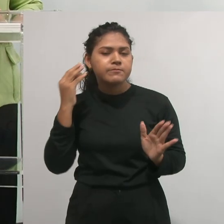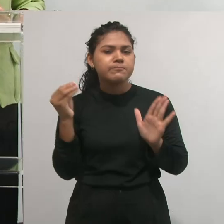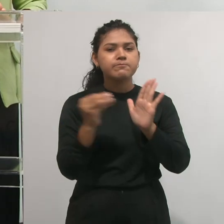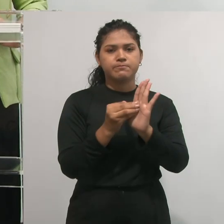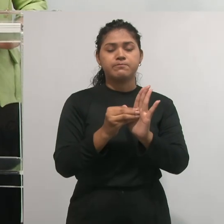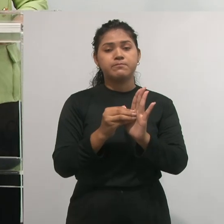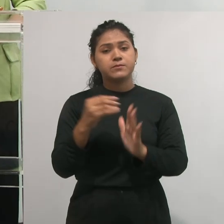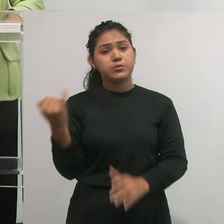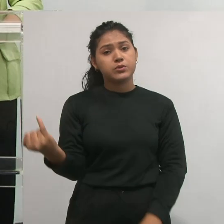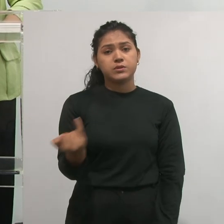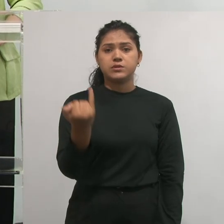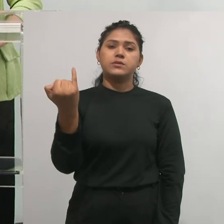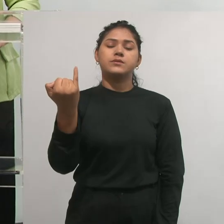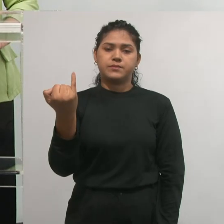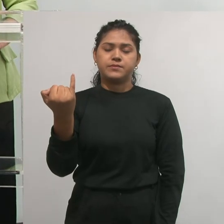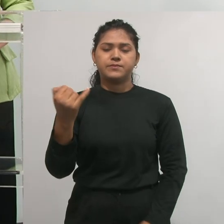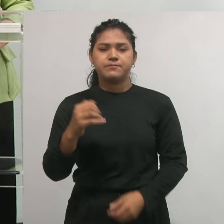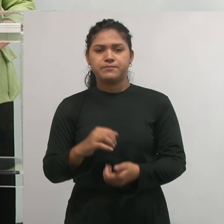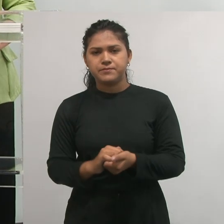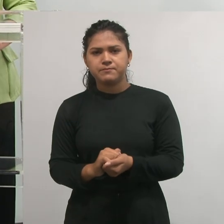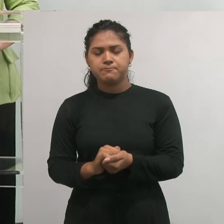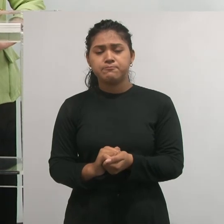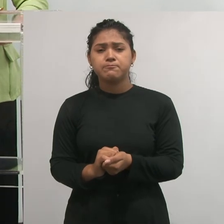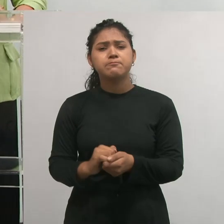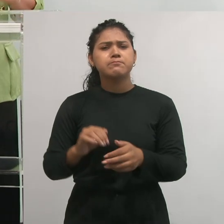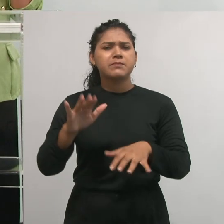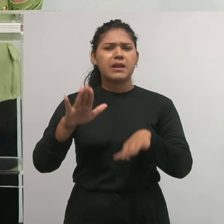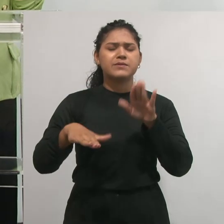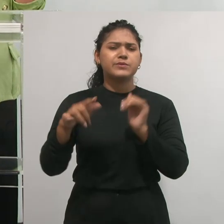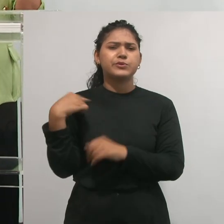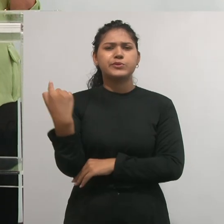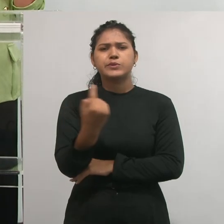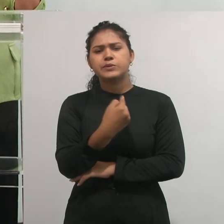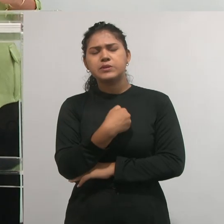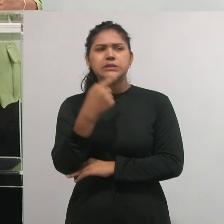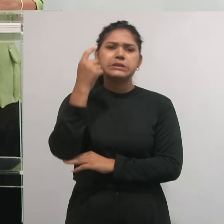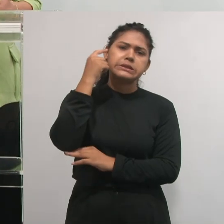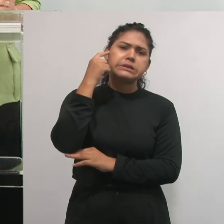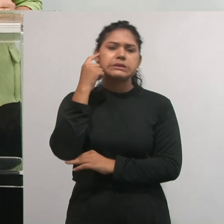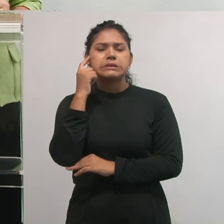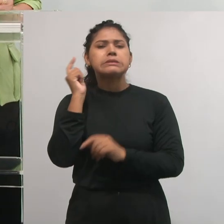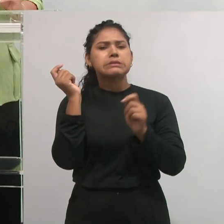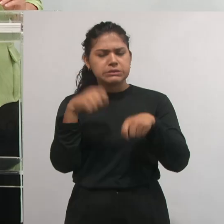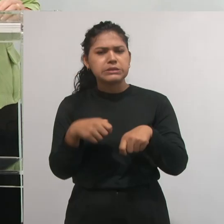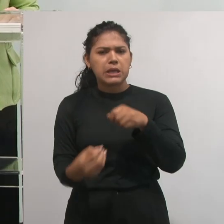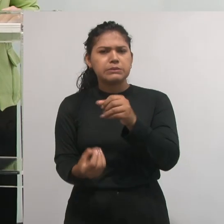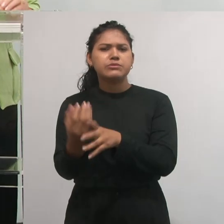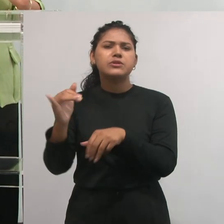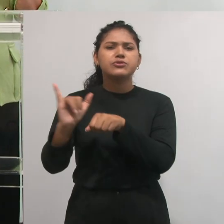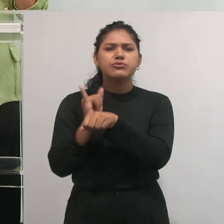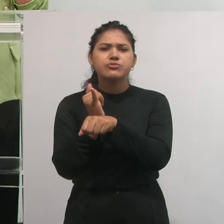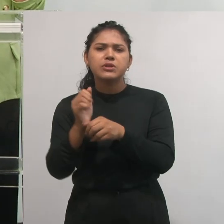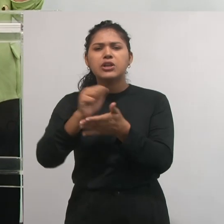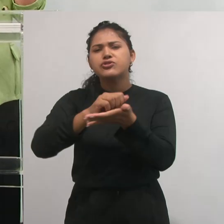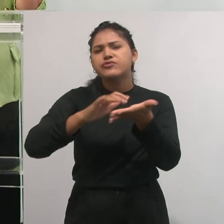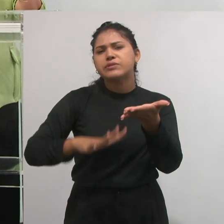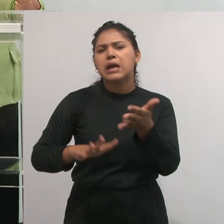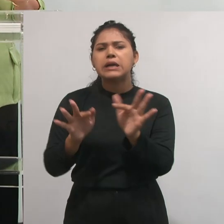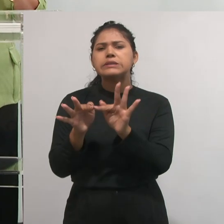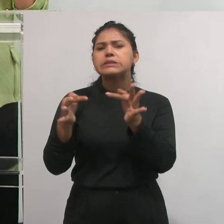da necessidade da gente pensar a diversidade. E muitas vezes a gente até desenvolve atividades, são